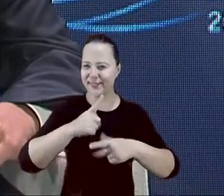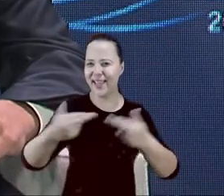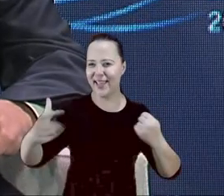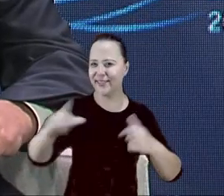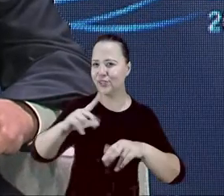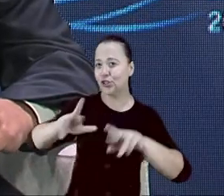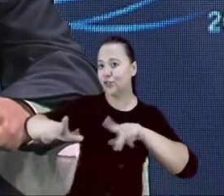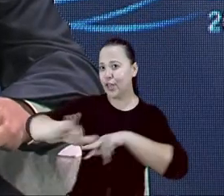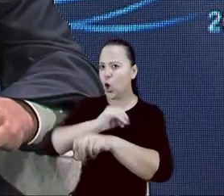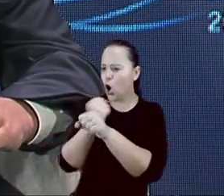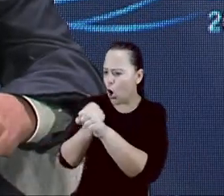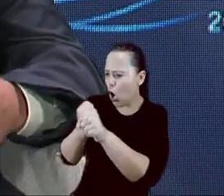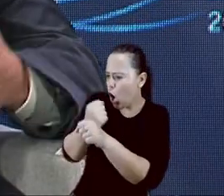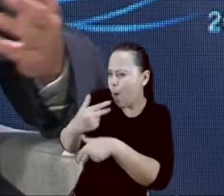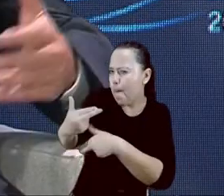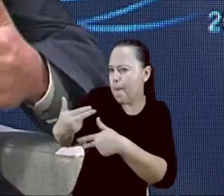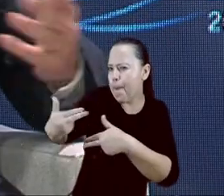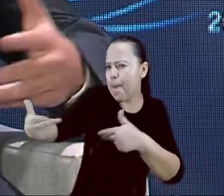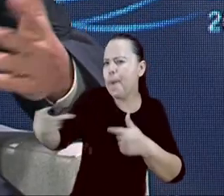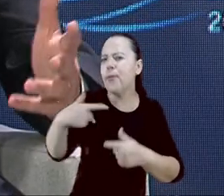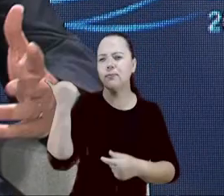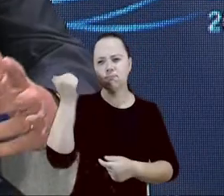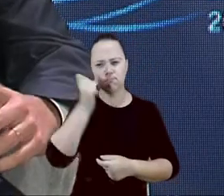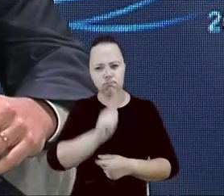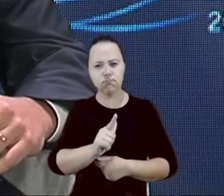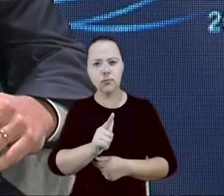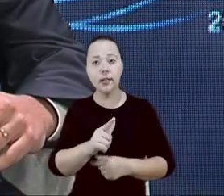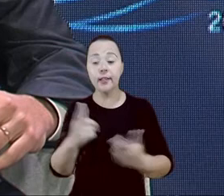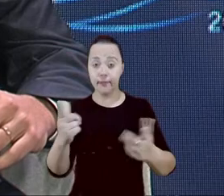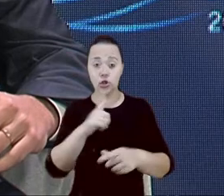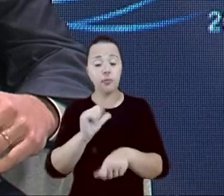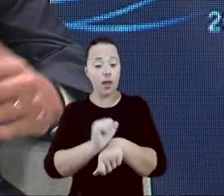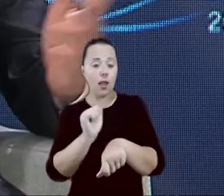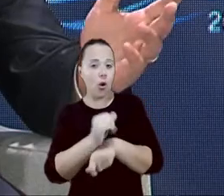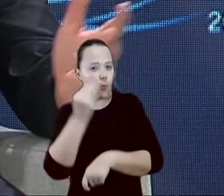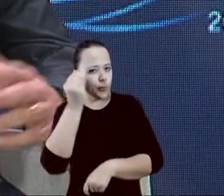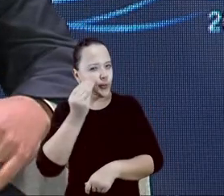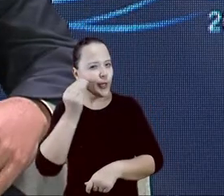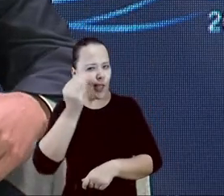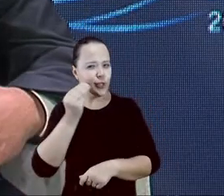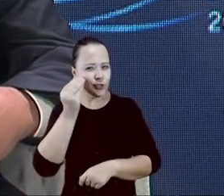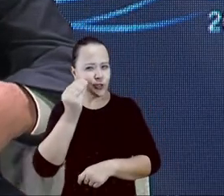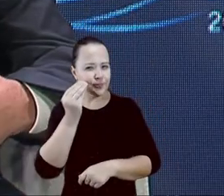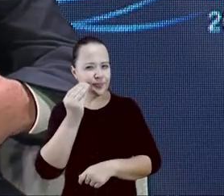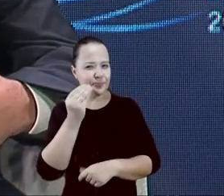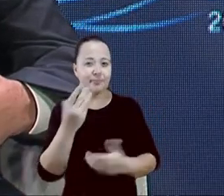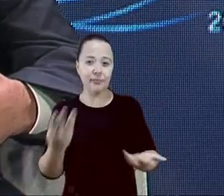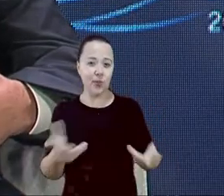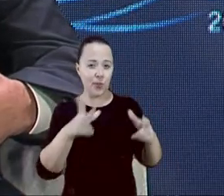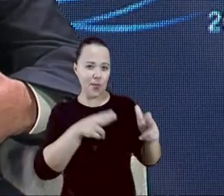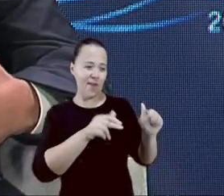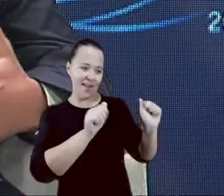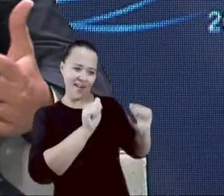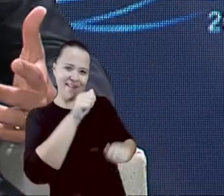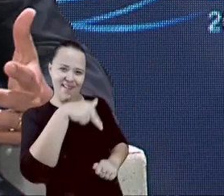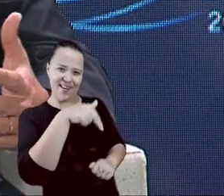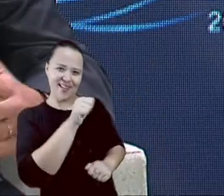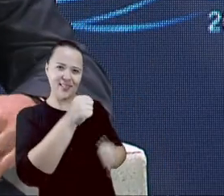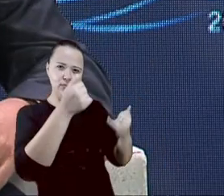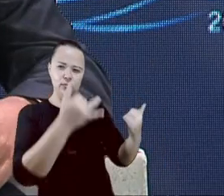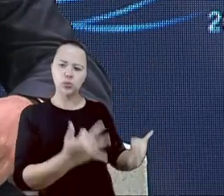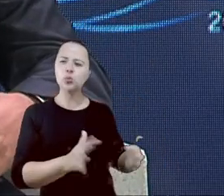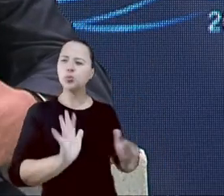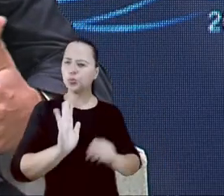viraram muita ativas também o mercado de alimentos que estão ali esperando a oportunidade né Então as como a Ana falou a gente já